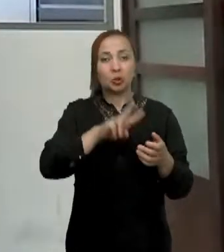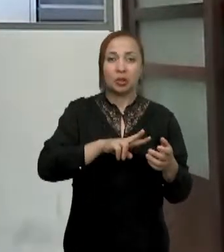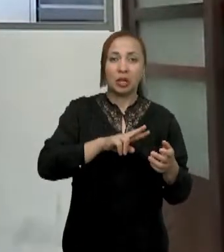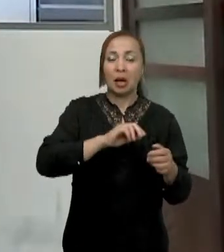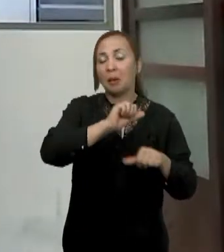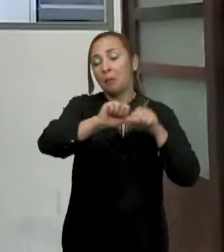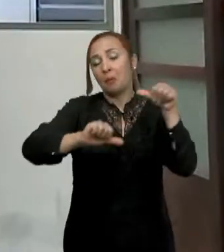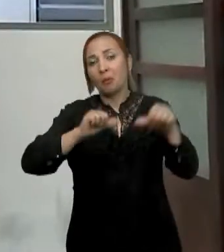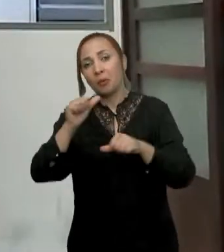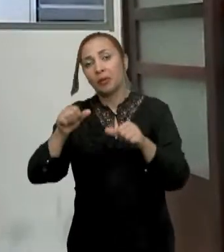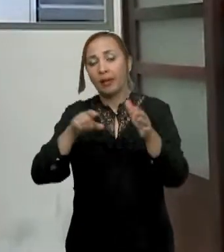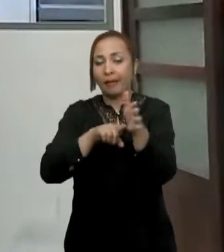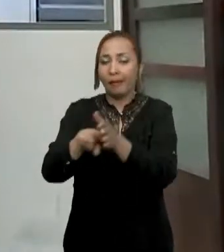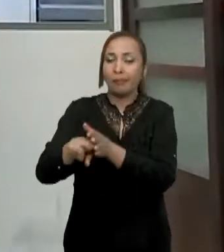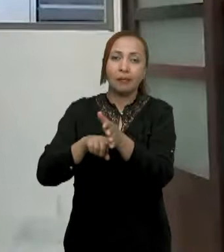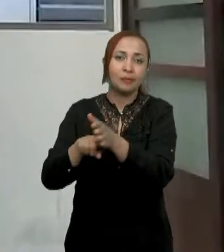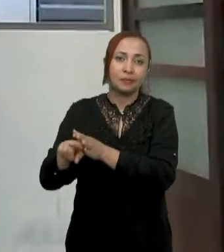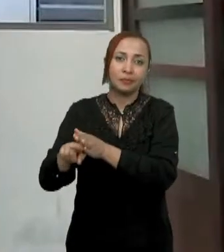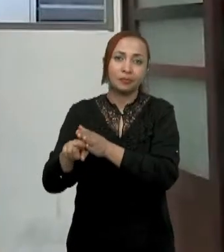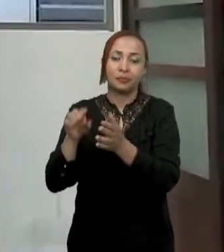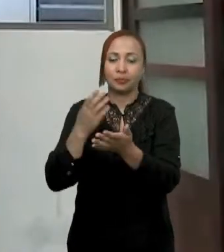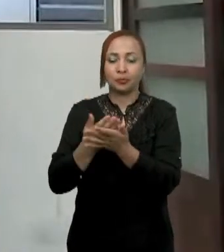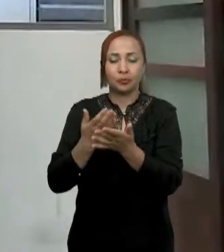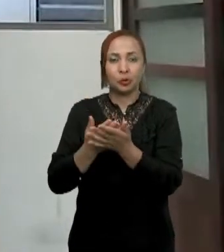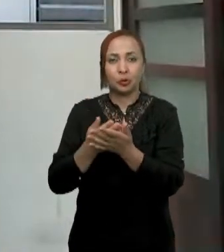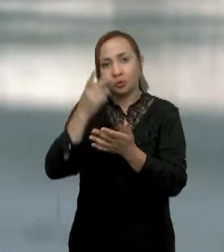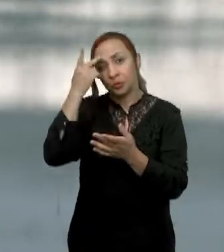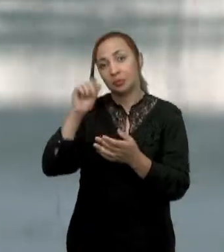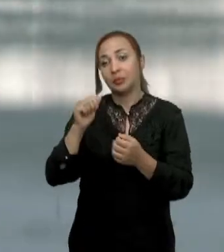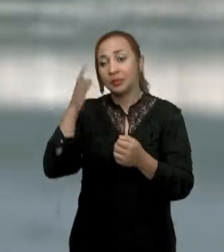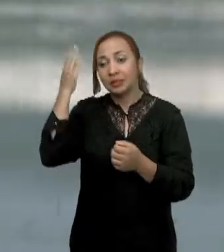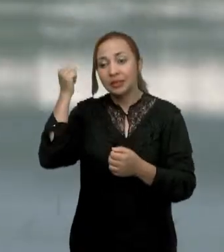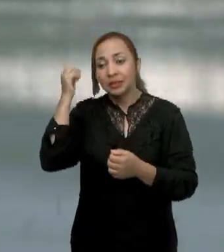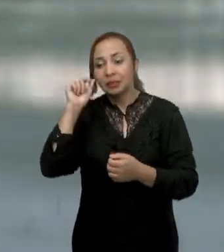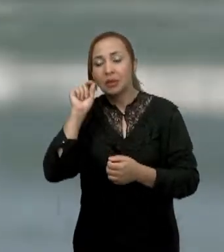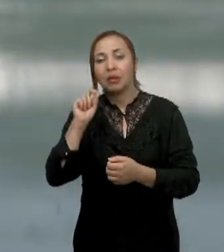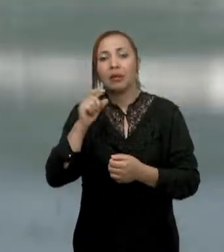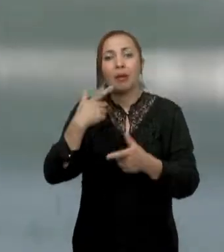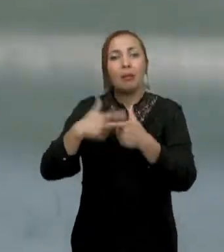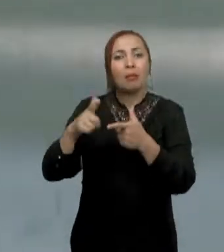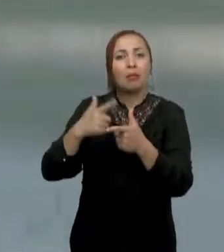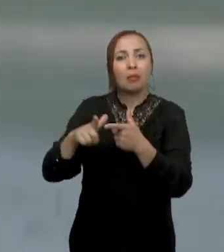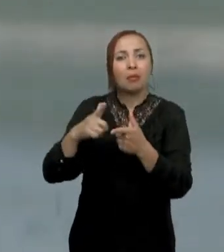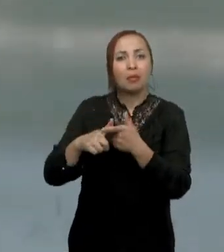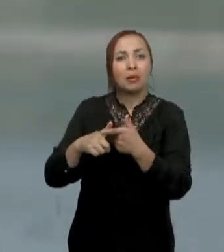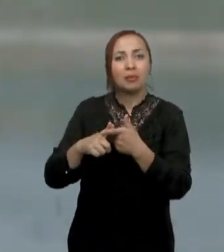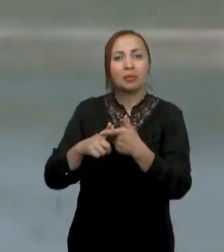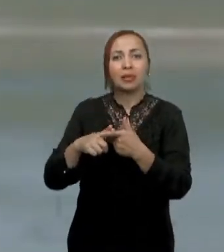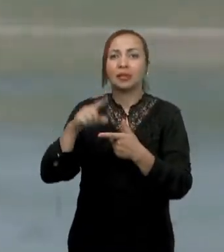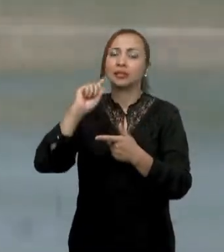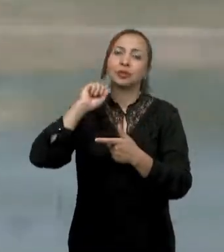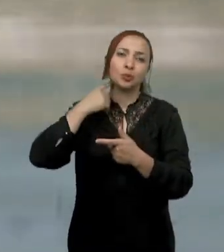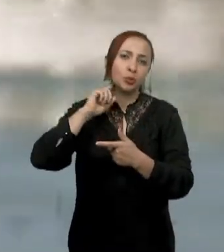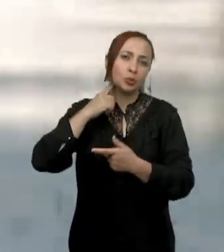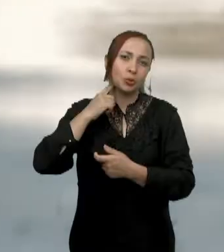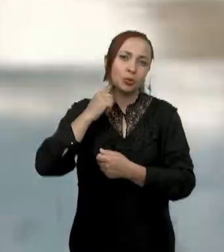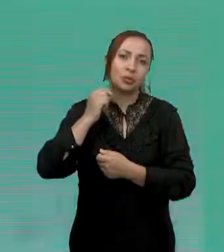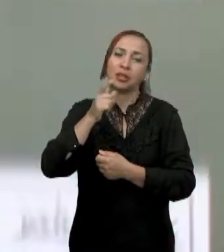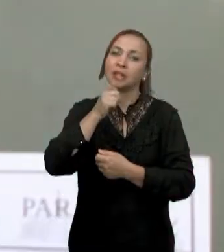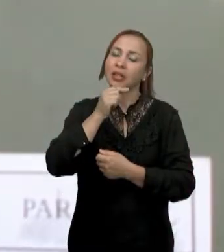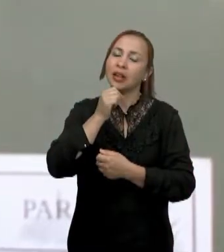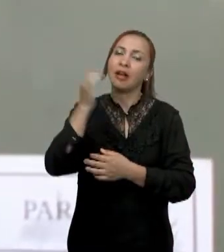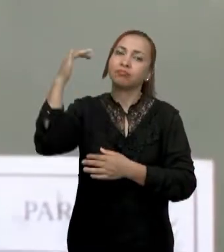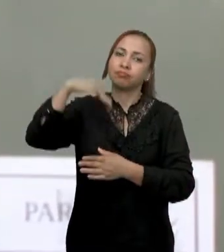de redirecionar os nossos estudos nesse sentido, de estudar essa problemática, a questão da poluição